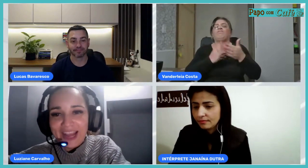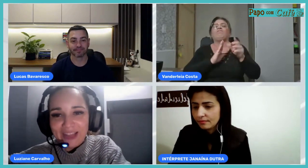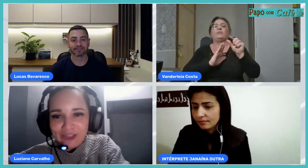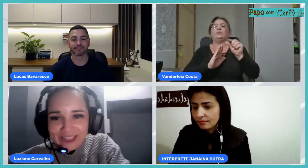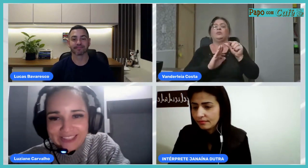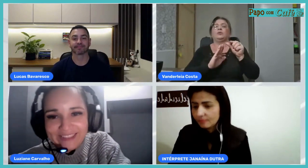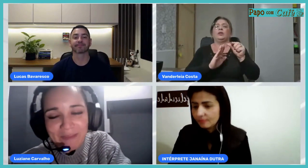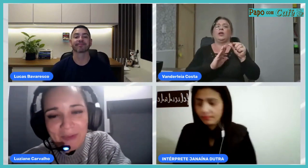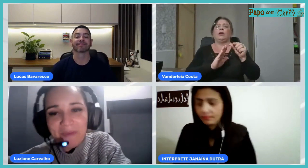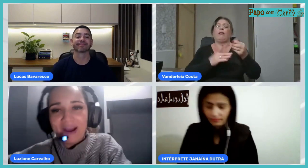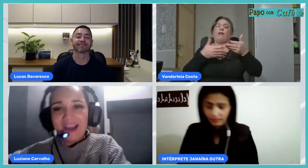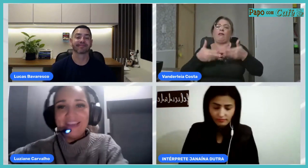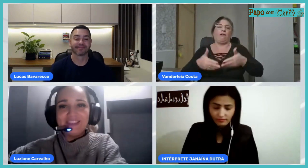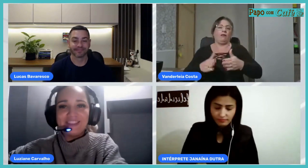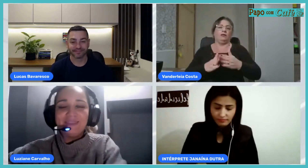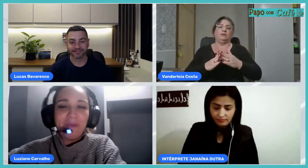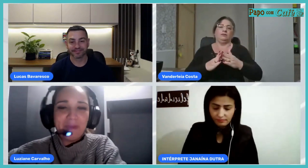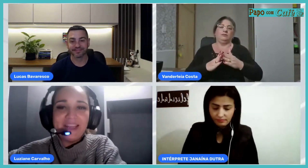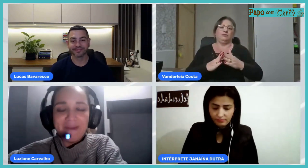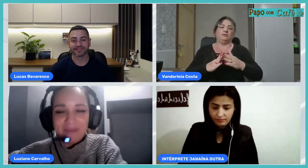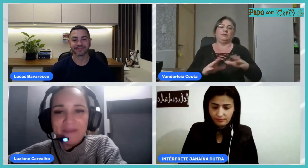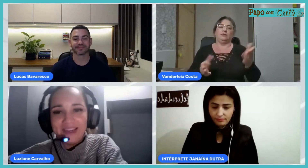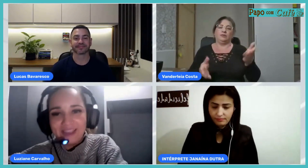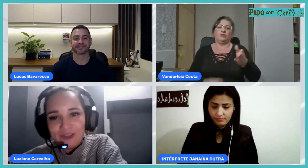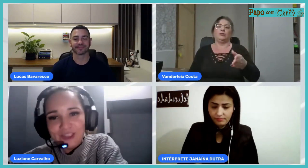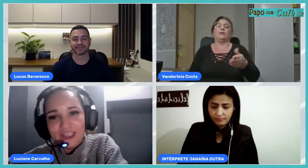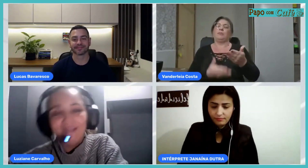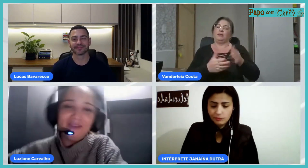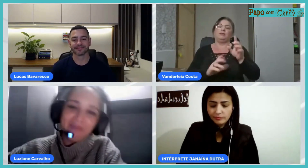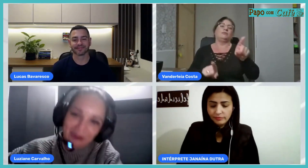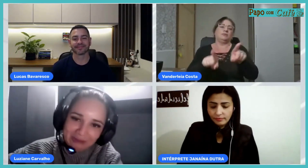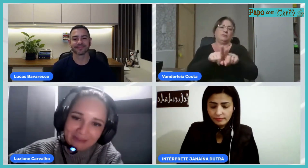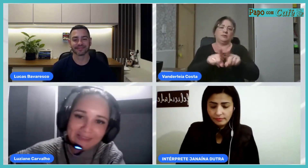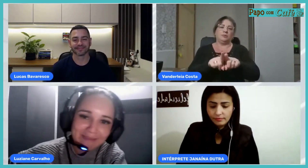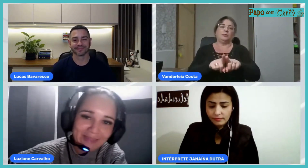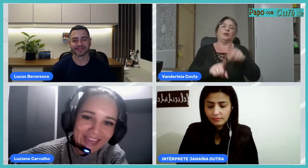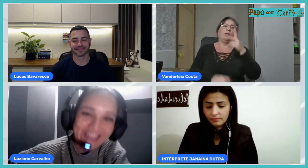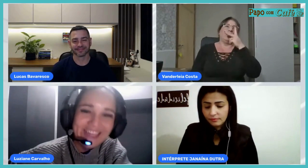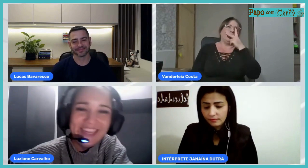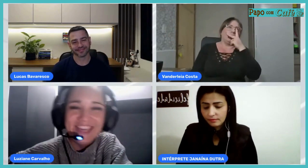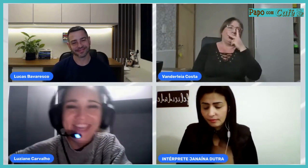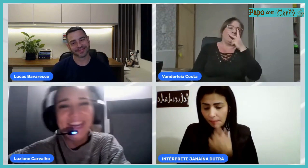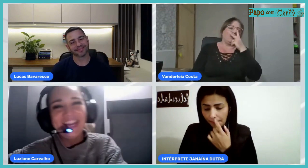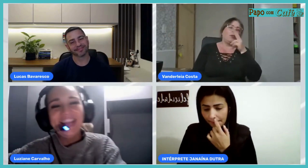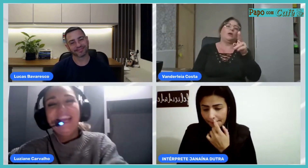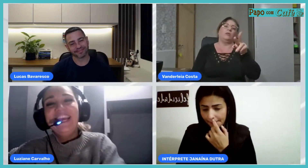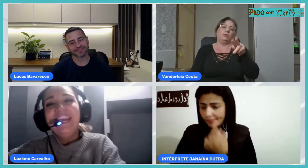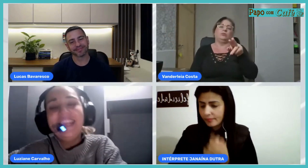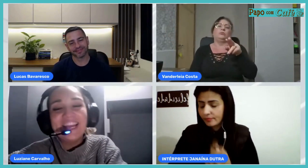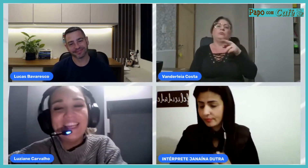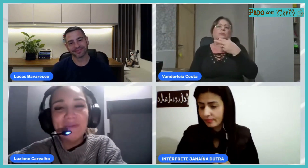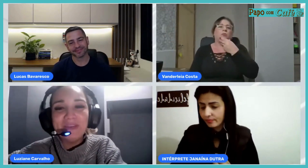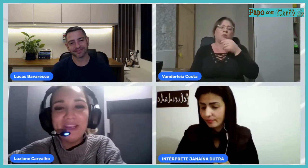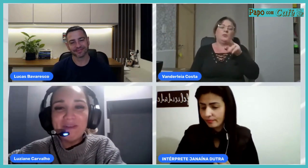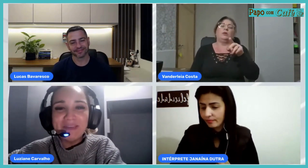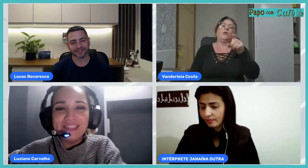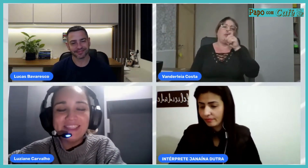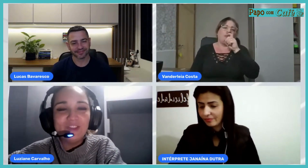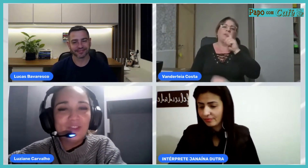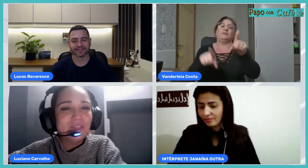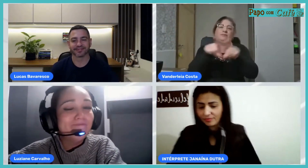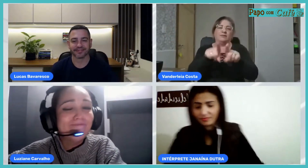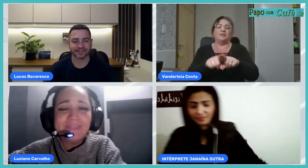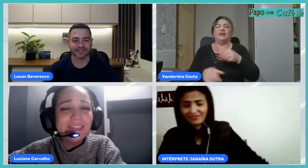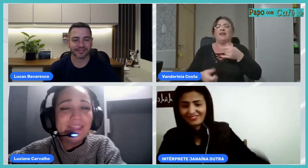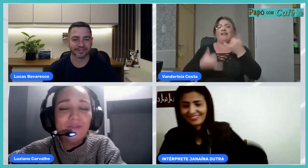é genética. Meu pai tem uma perda auditiva, meu irmão também. E aí eu brinco